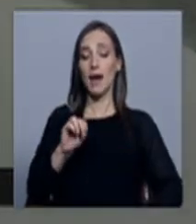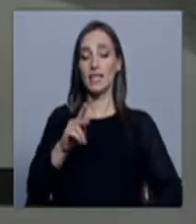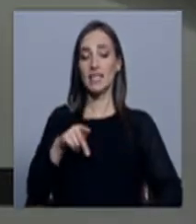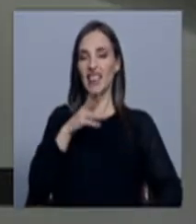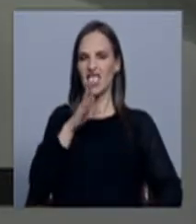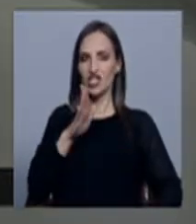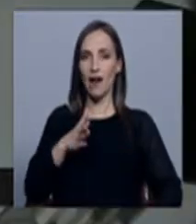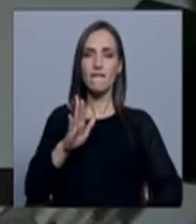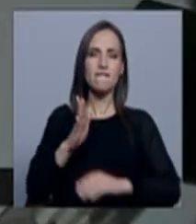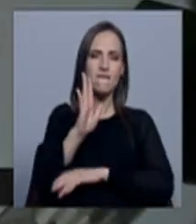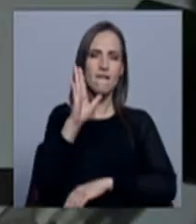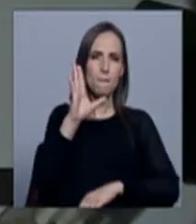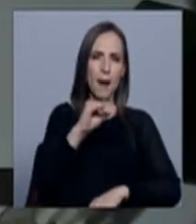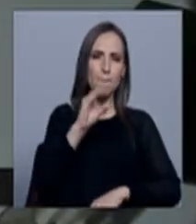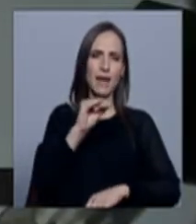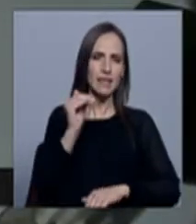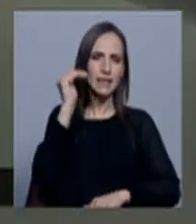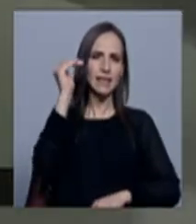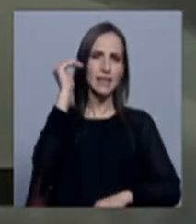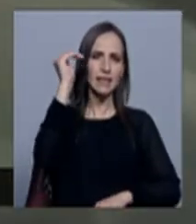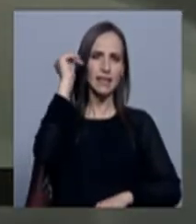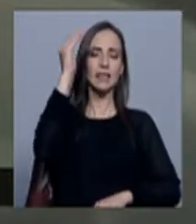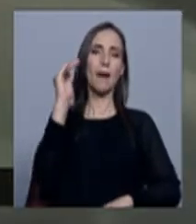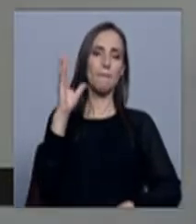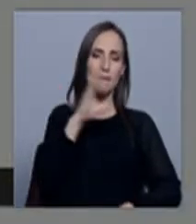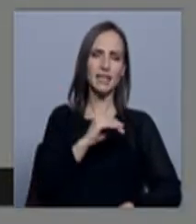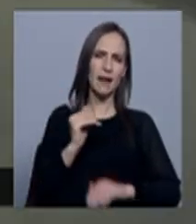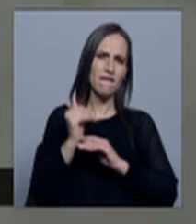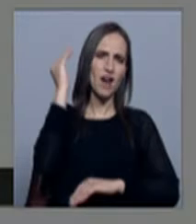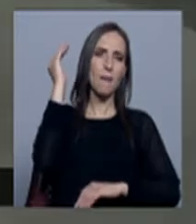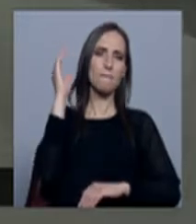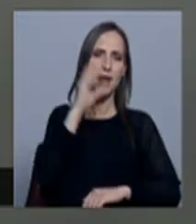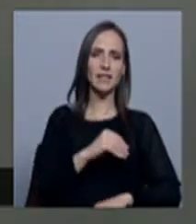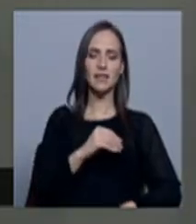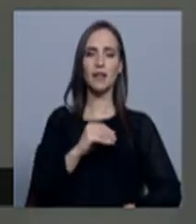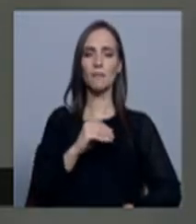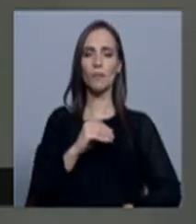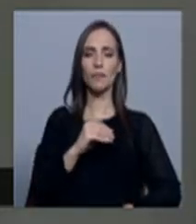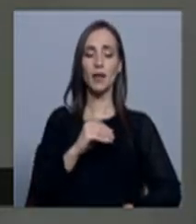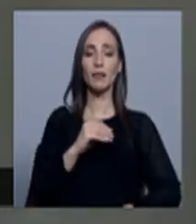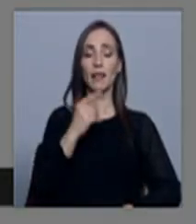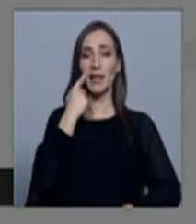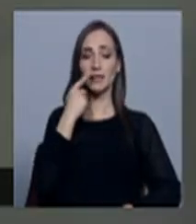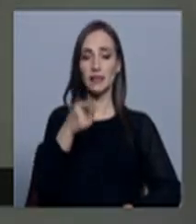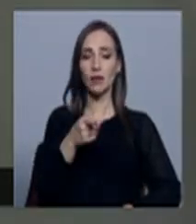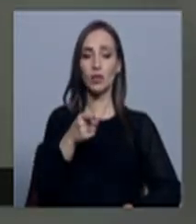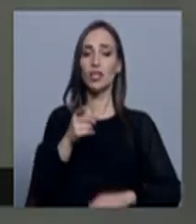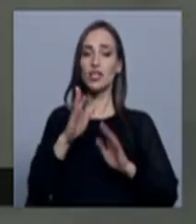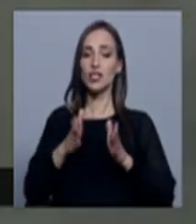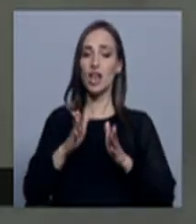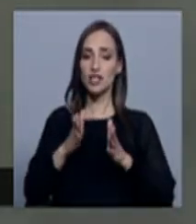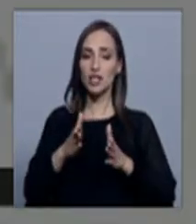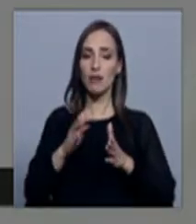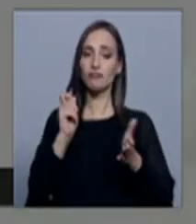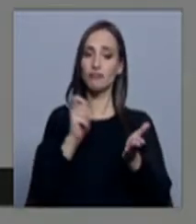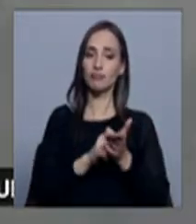mais elevados, cada vez mais altos e, atenção que a Starship até já tem uma missão agendada